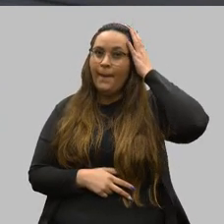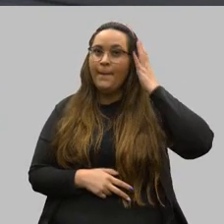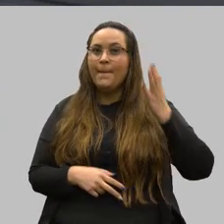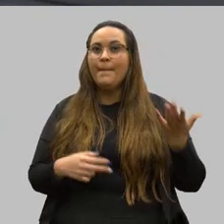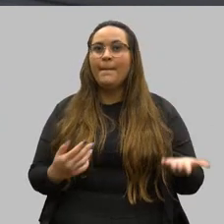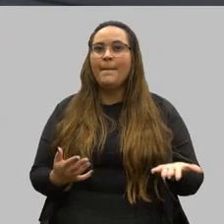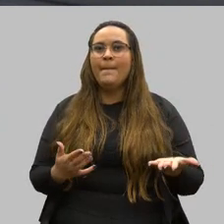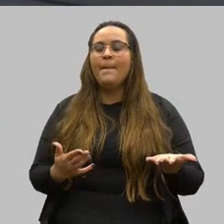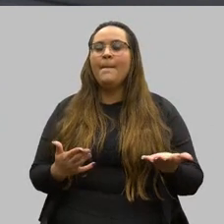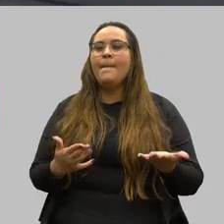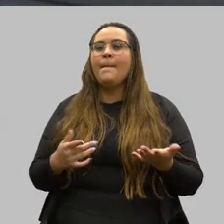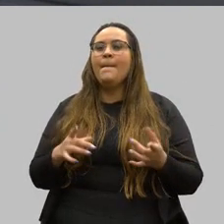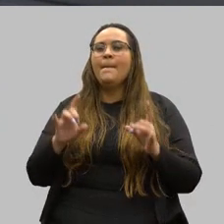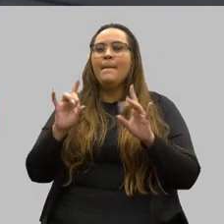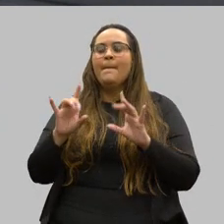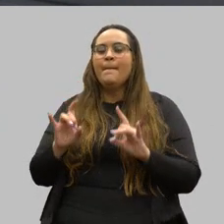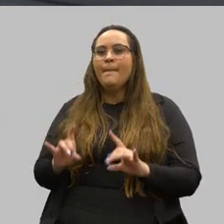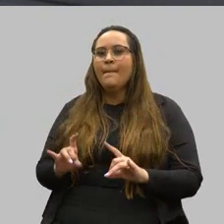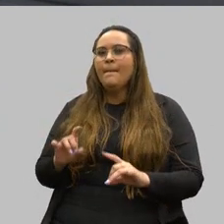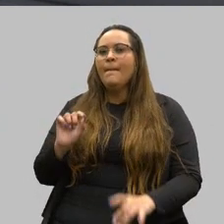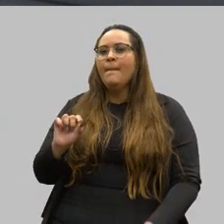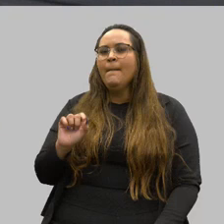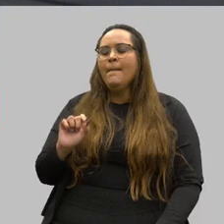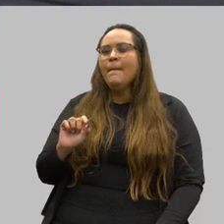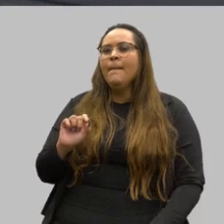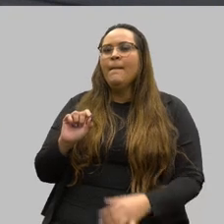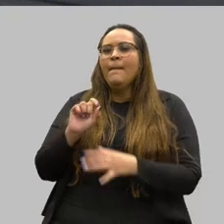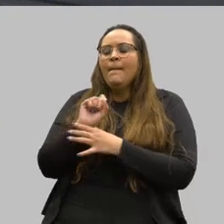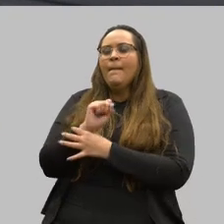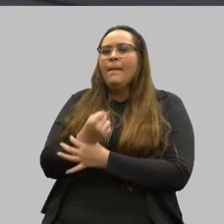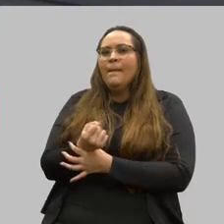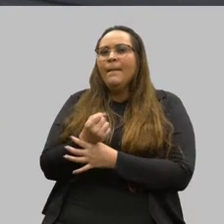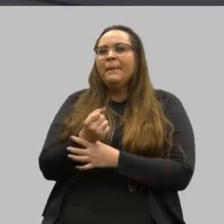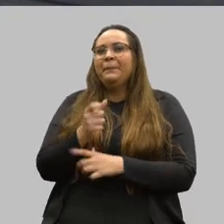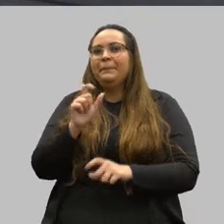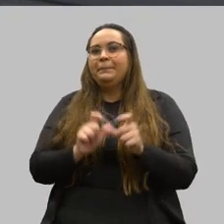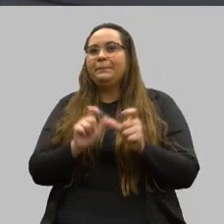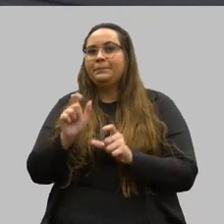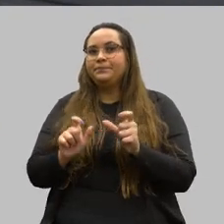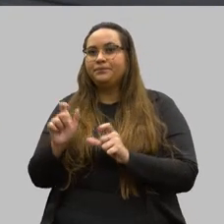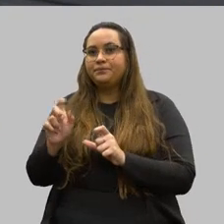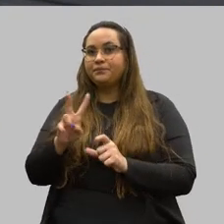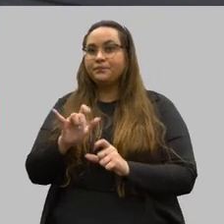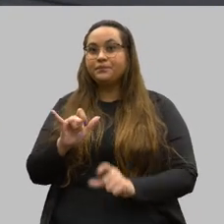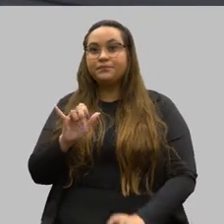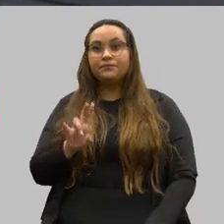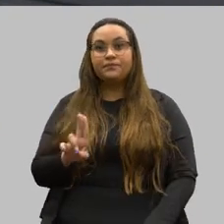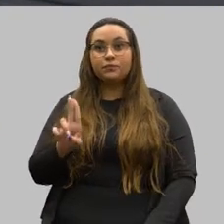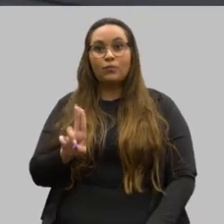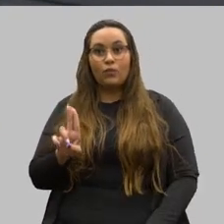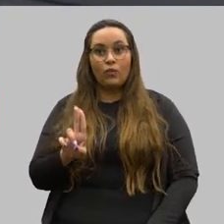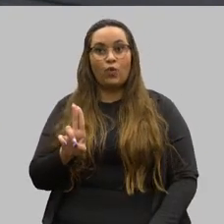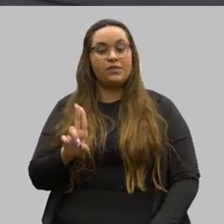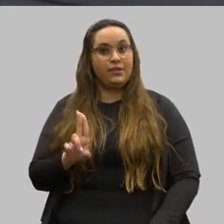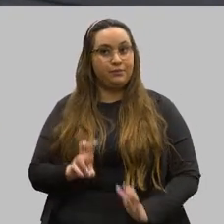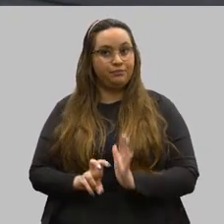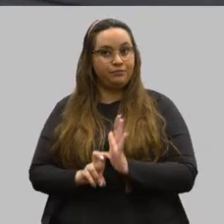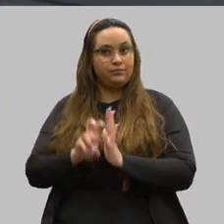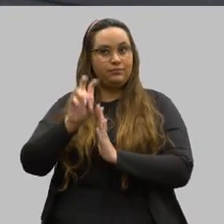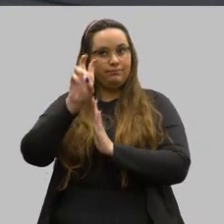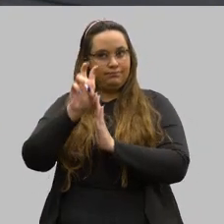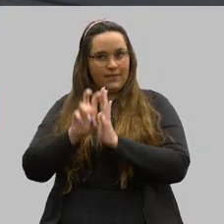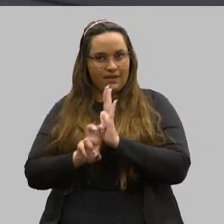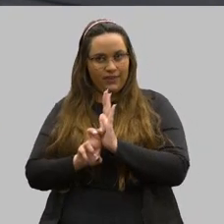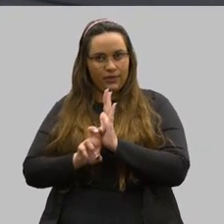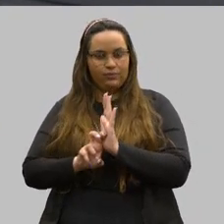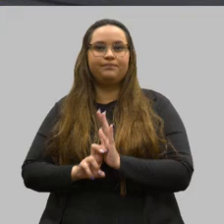foi especificamente que não diz respeito à segurança das pessoas que iriam utilizar Os elevadores mas assim que tiver eu passo